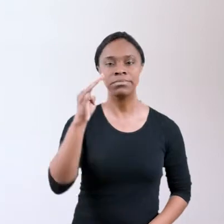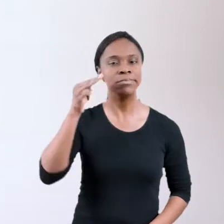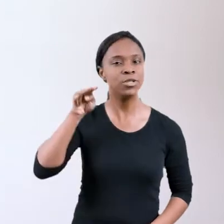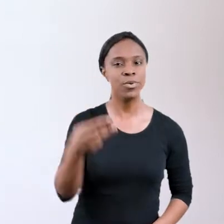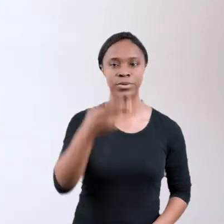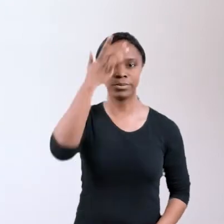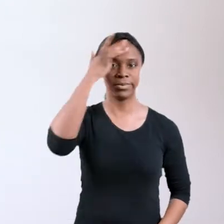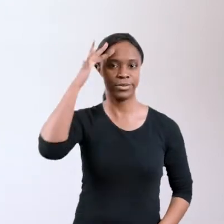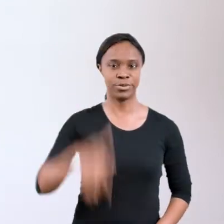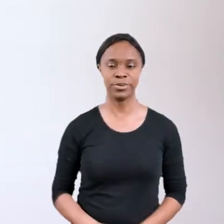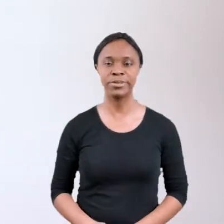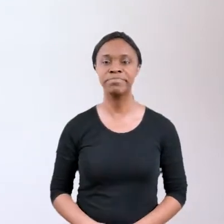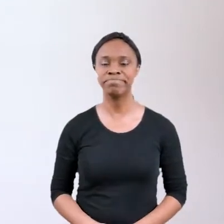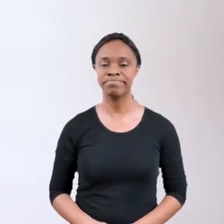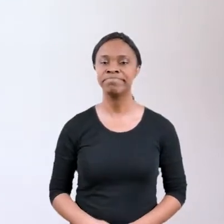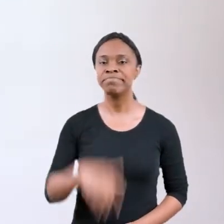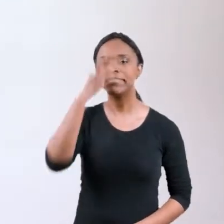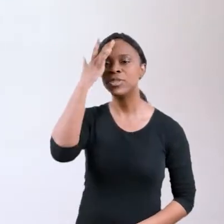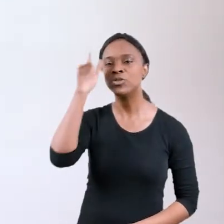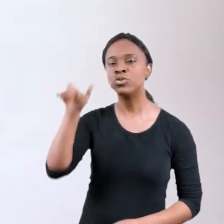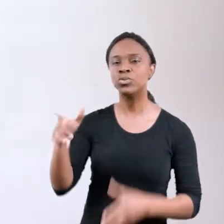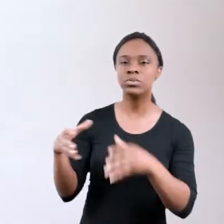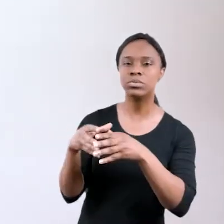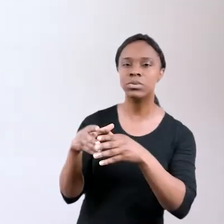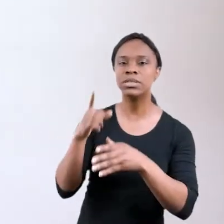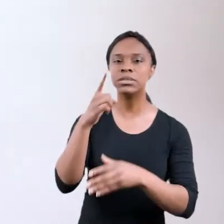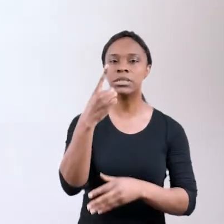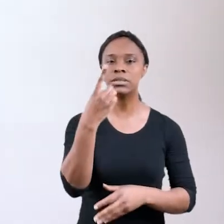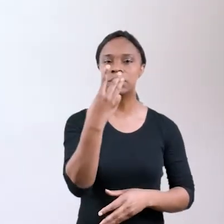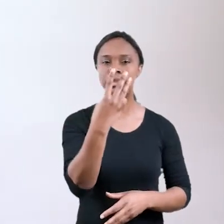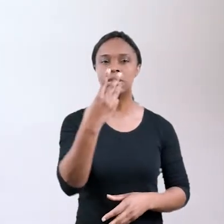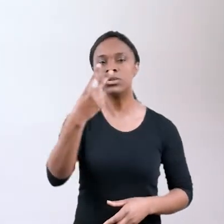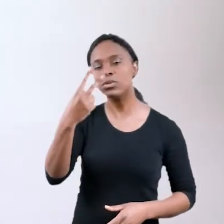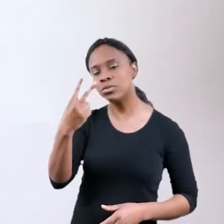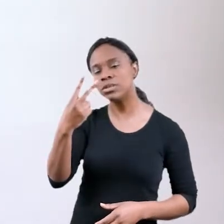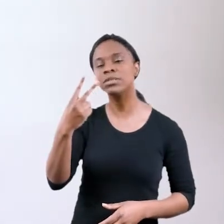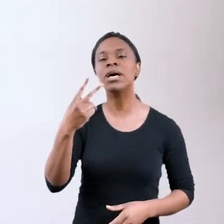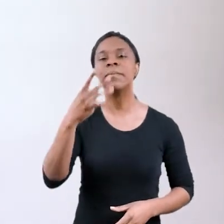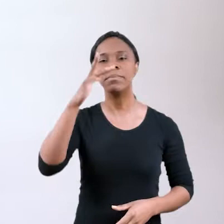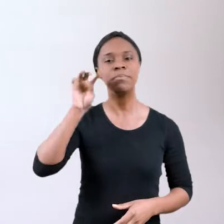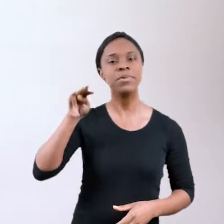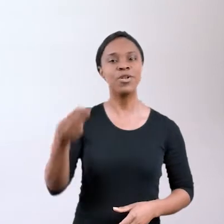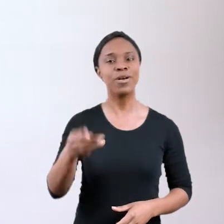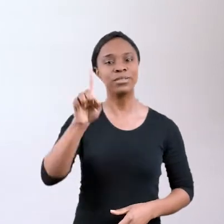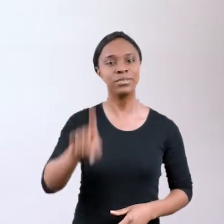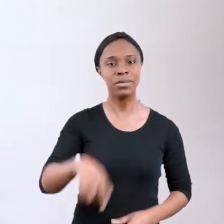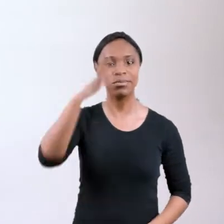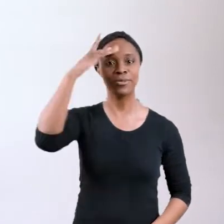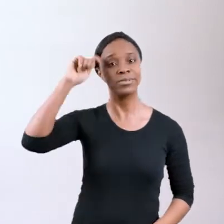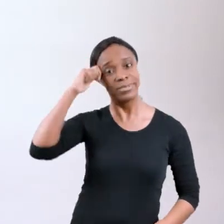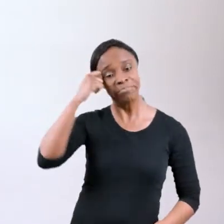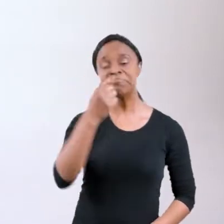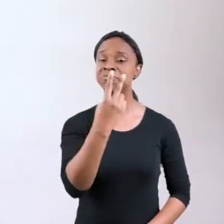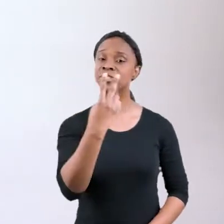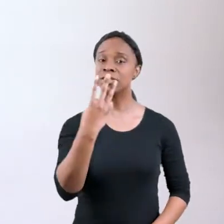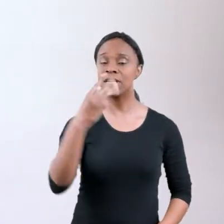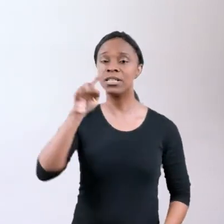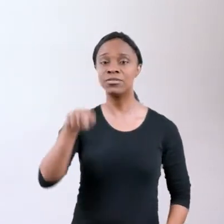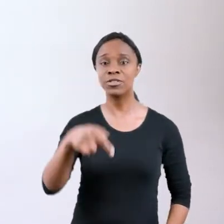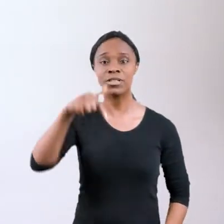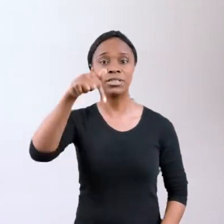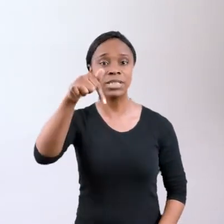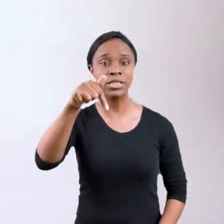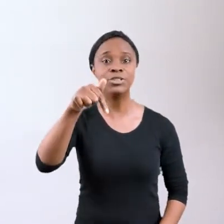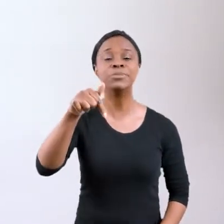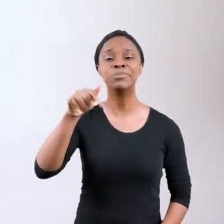pessoas. Dessas, cerca de 32,3 milhões eram homens negros, 23,7 milhões eram